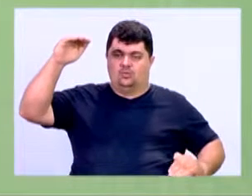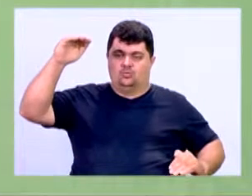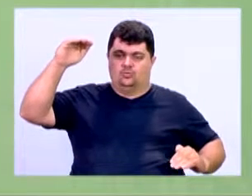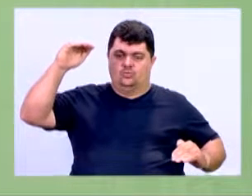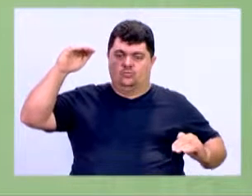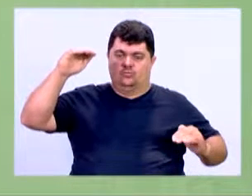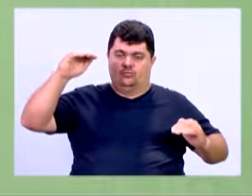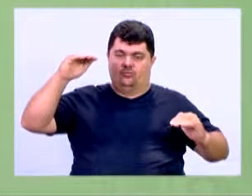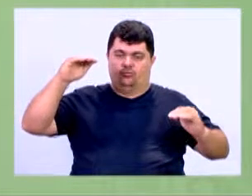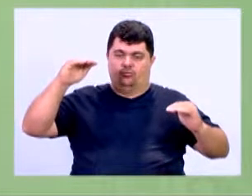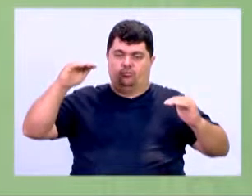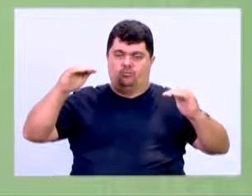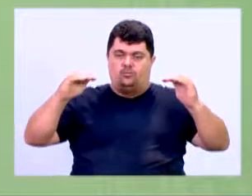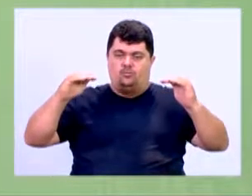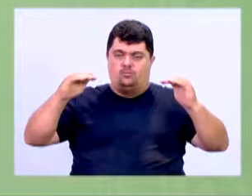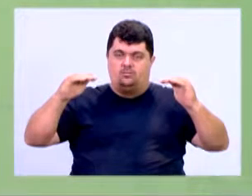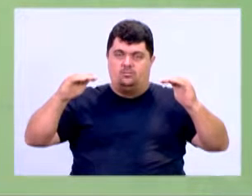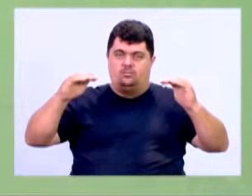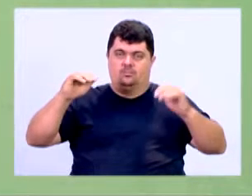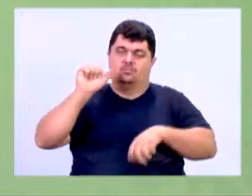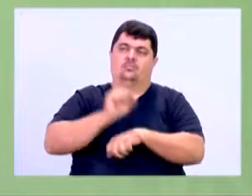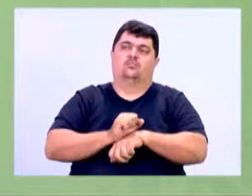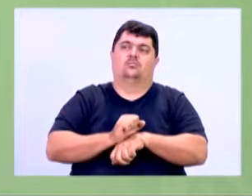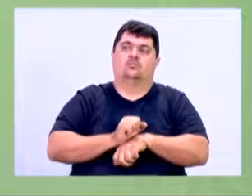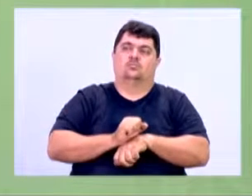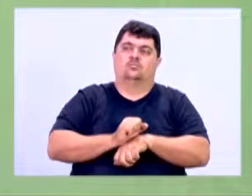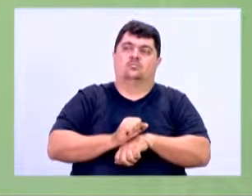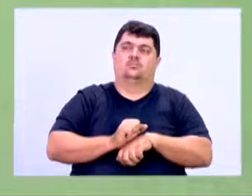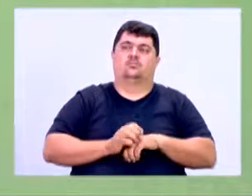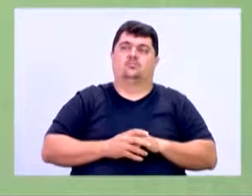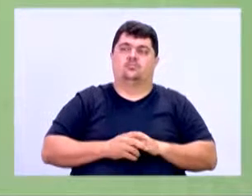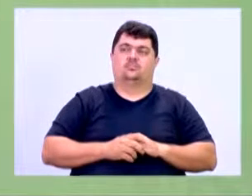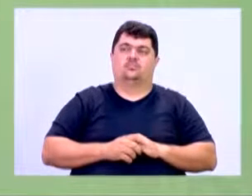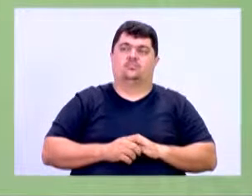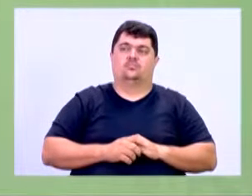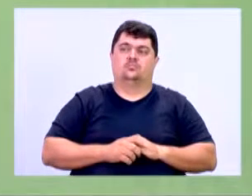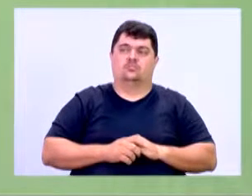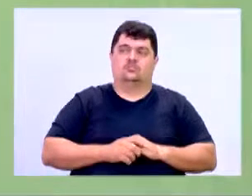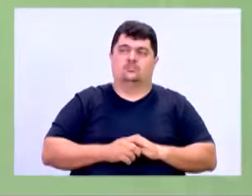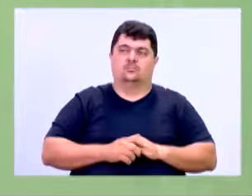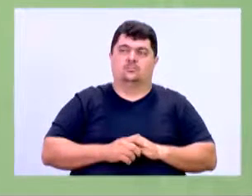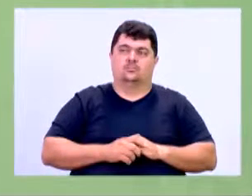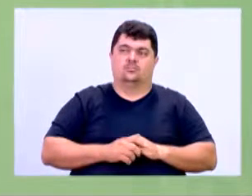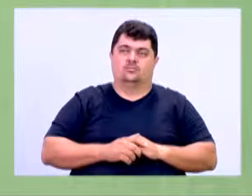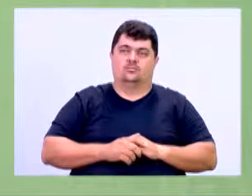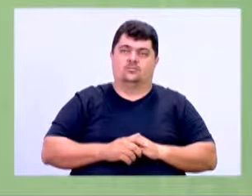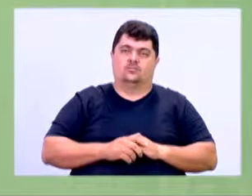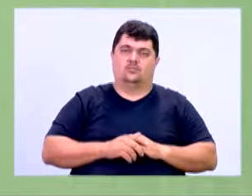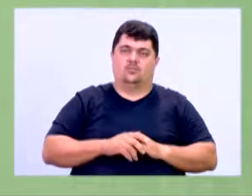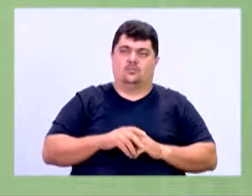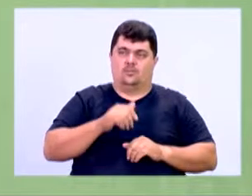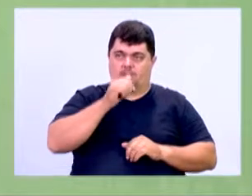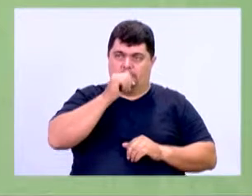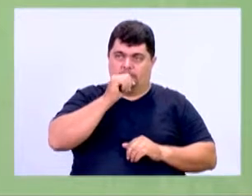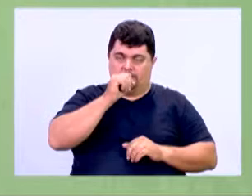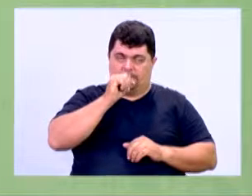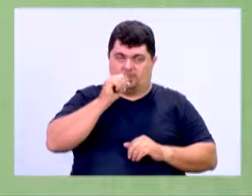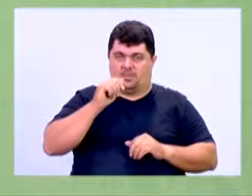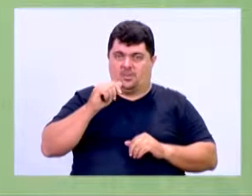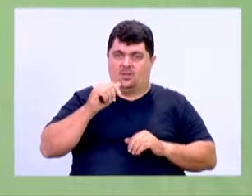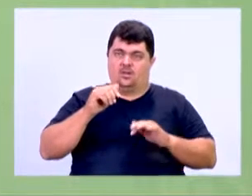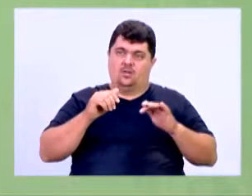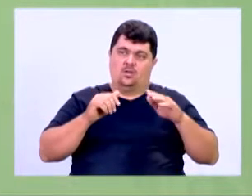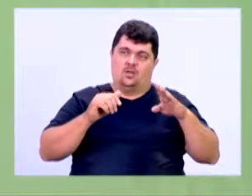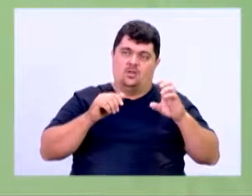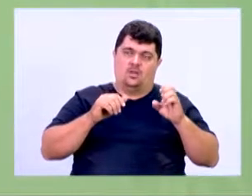encontrar. E aí é a hora que ele vai exibir uma mensagem, né, que é o valor do i propriamente dito e o valor do